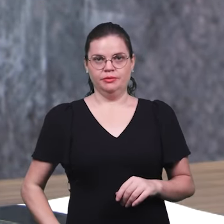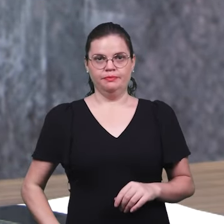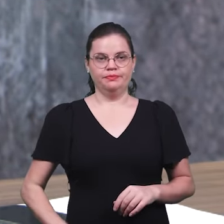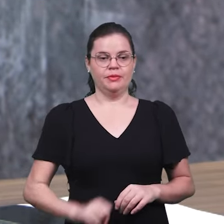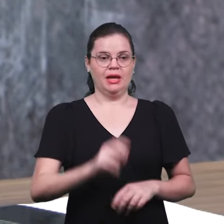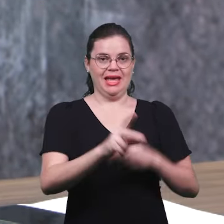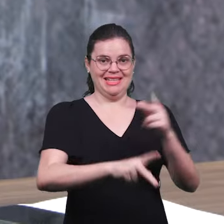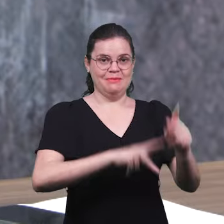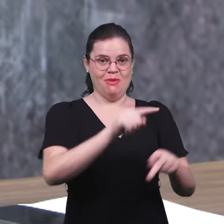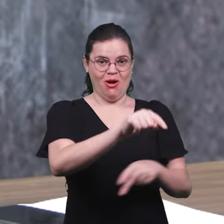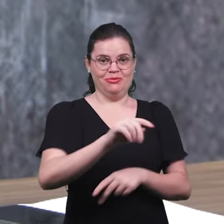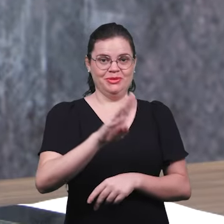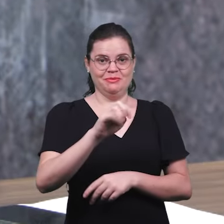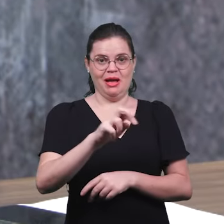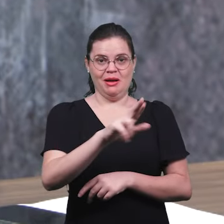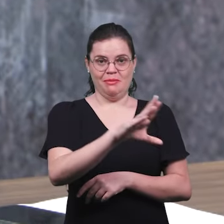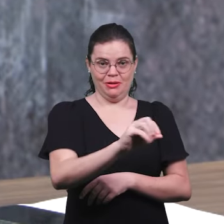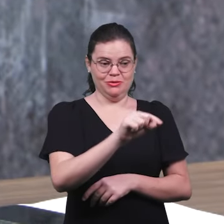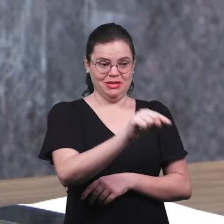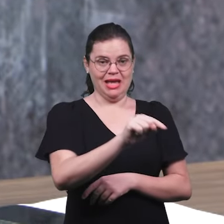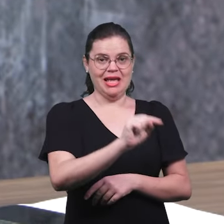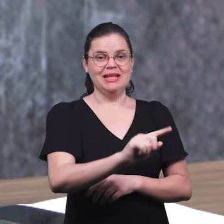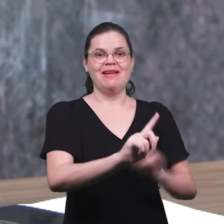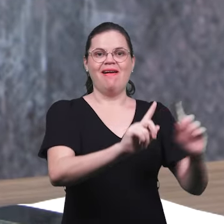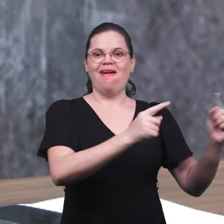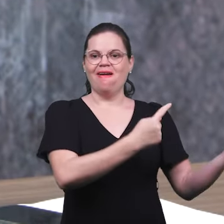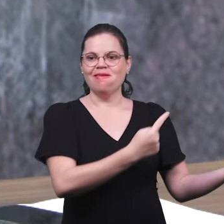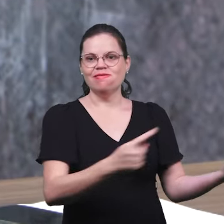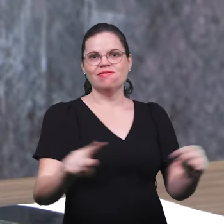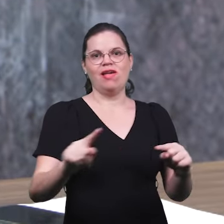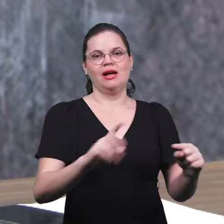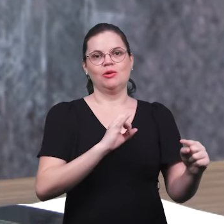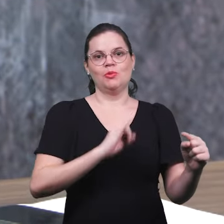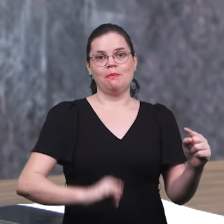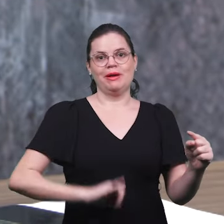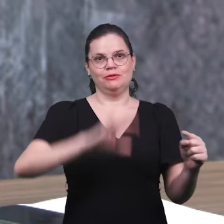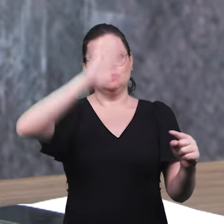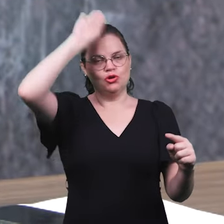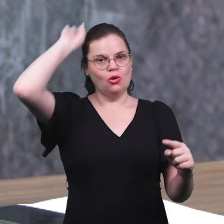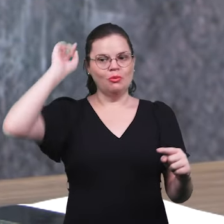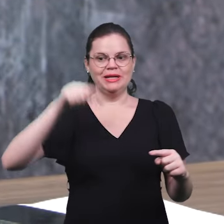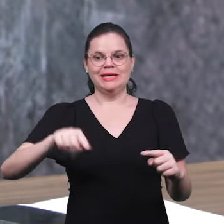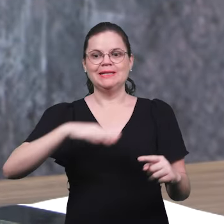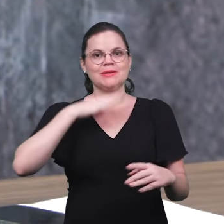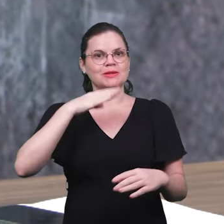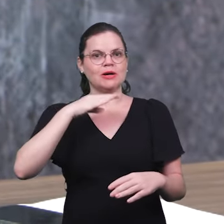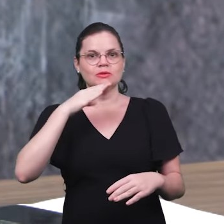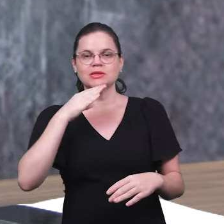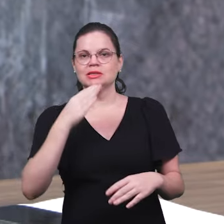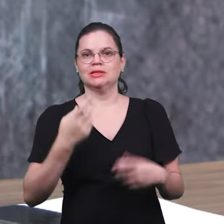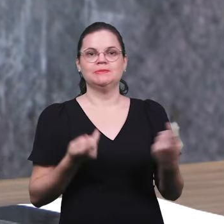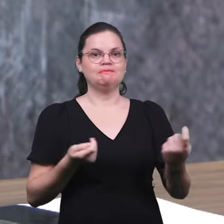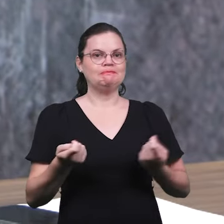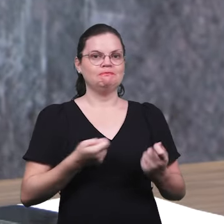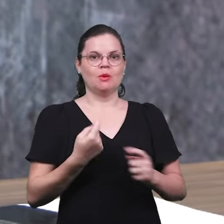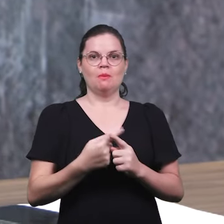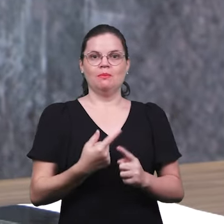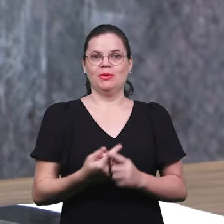povos germânicos, existem problemas econômicos, o Estado era muito difícil de ser mantido, de ser